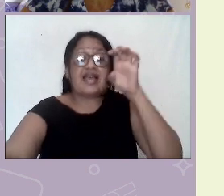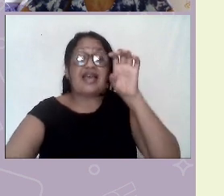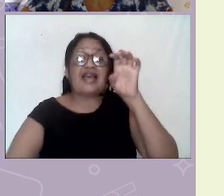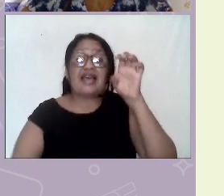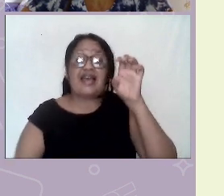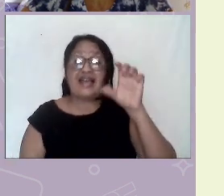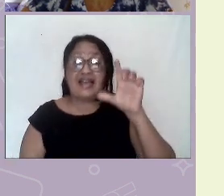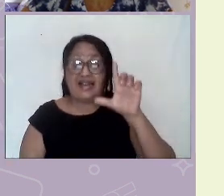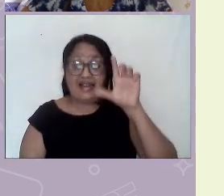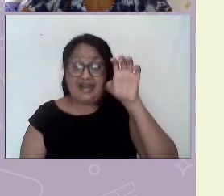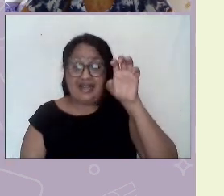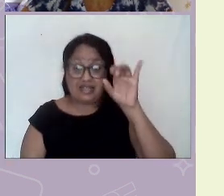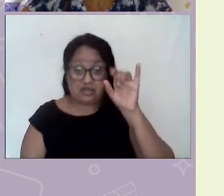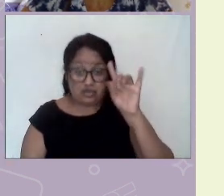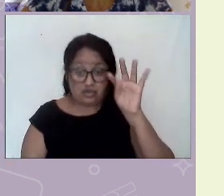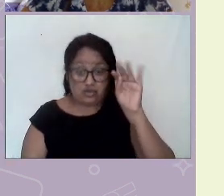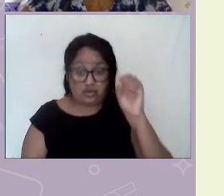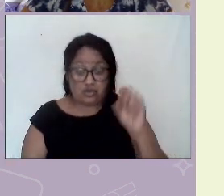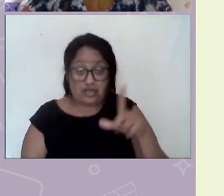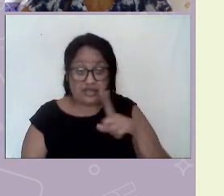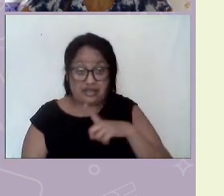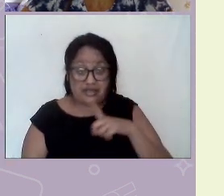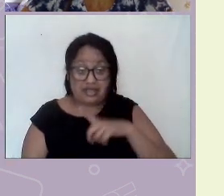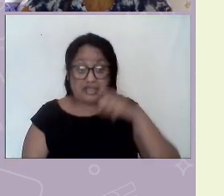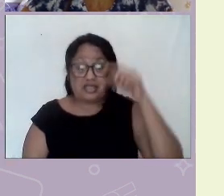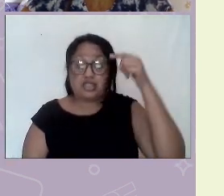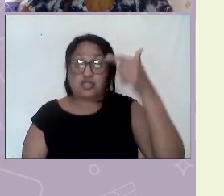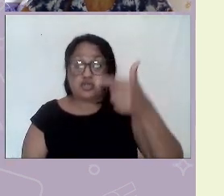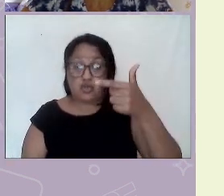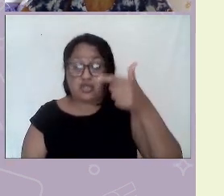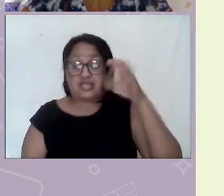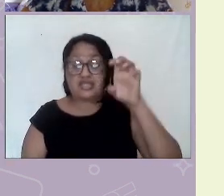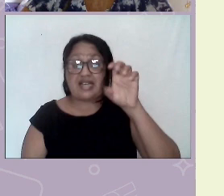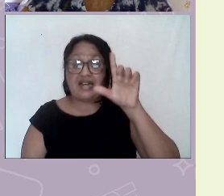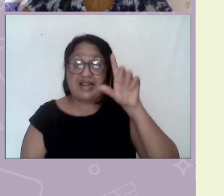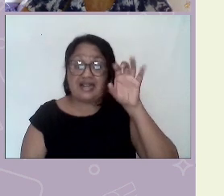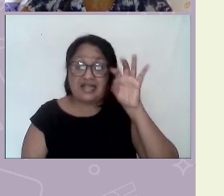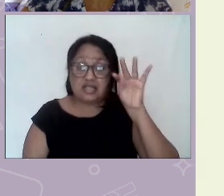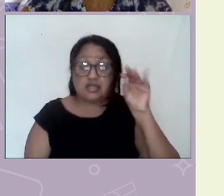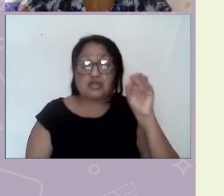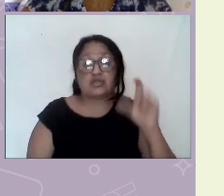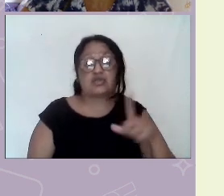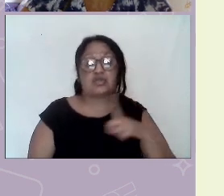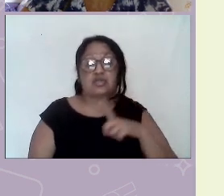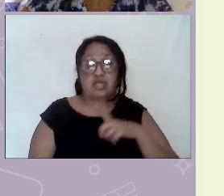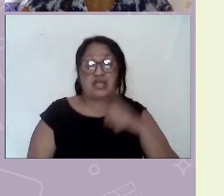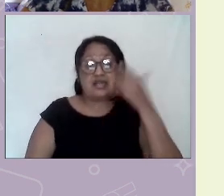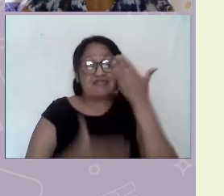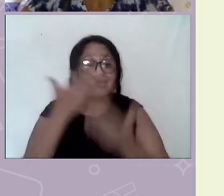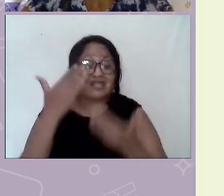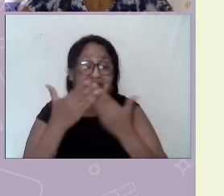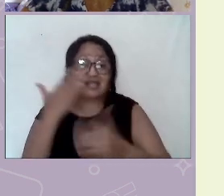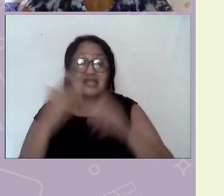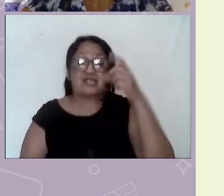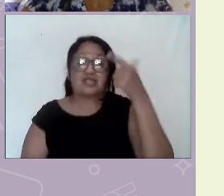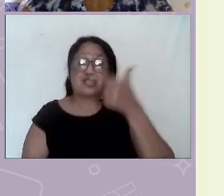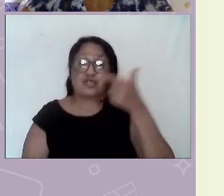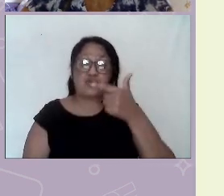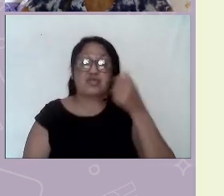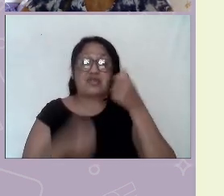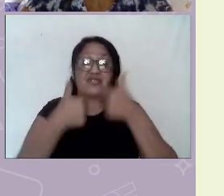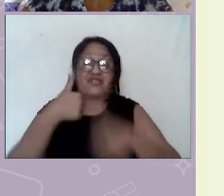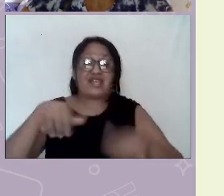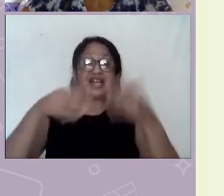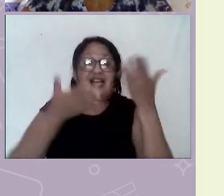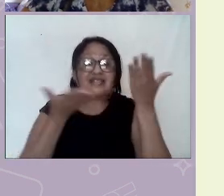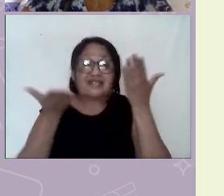nível então esses elementos que tem 2 elétrons na sua última camada ele tende a perder esses 2 elétrons para ficar estável